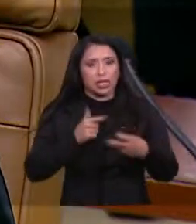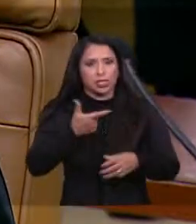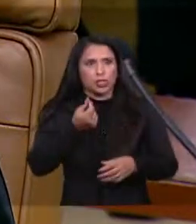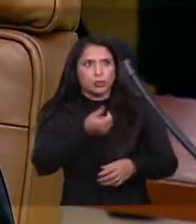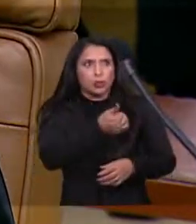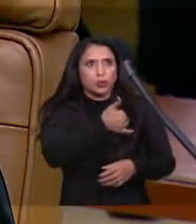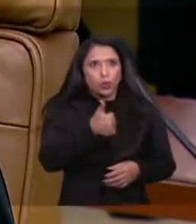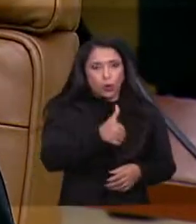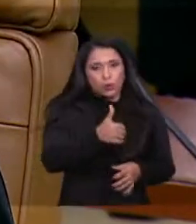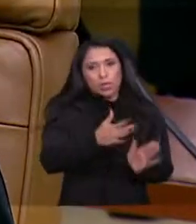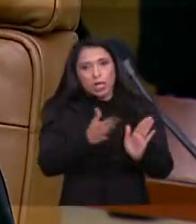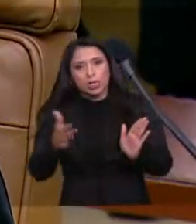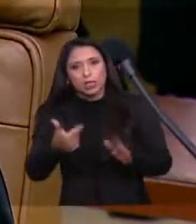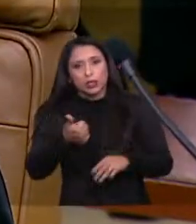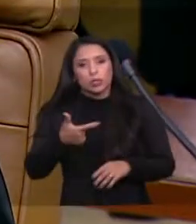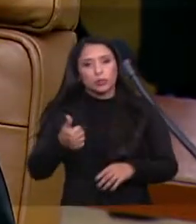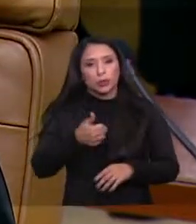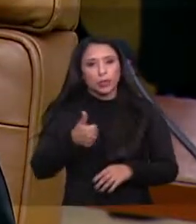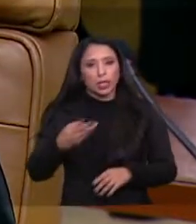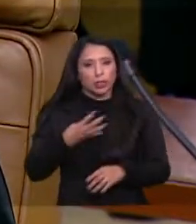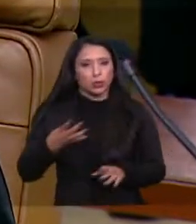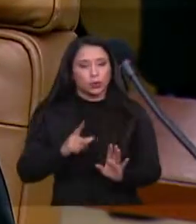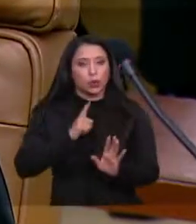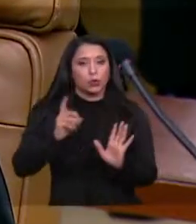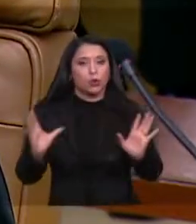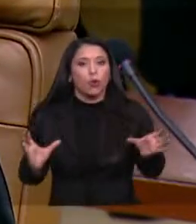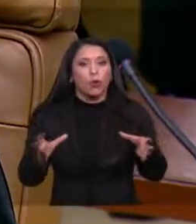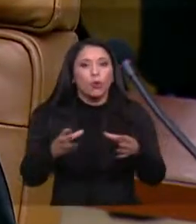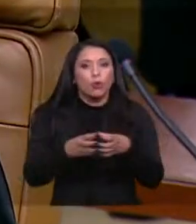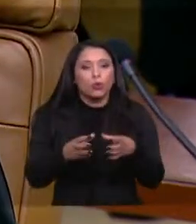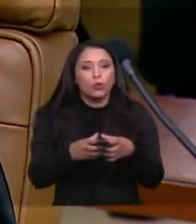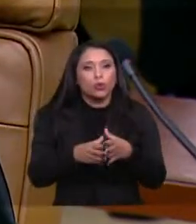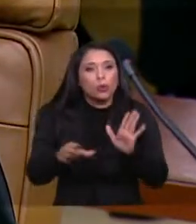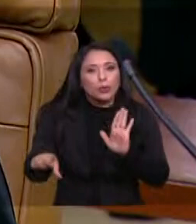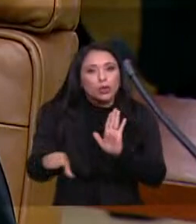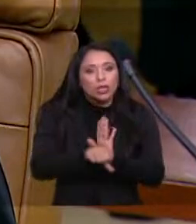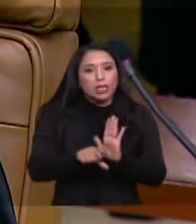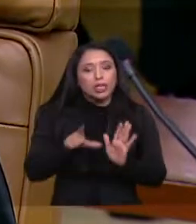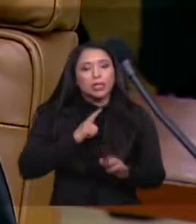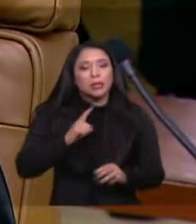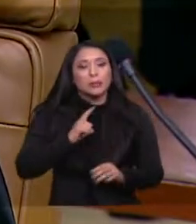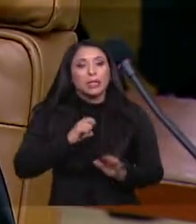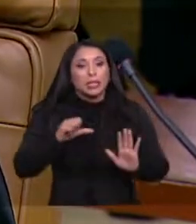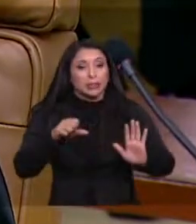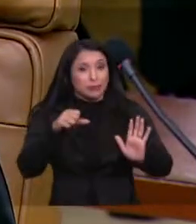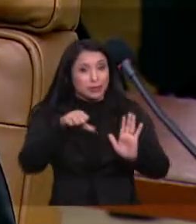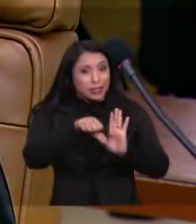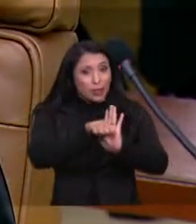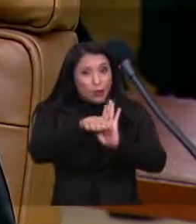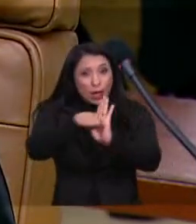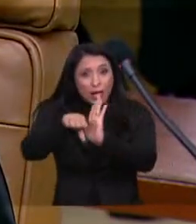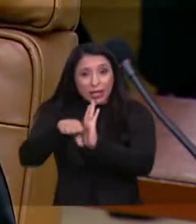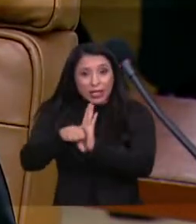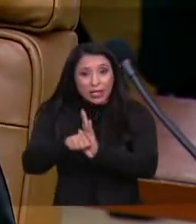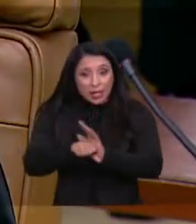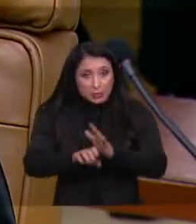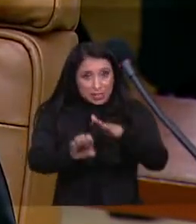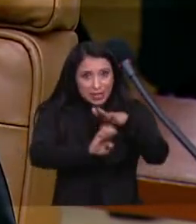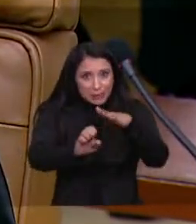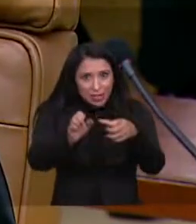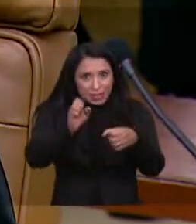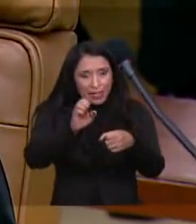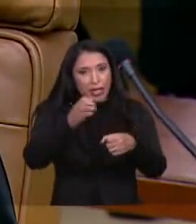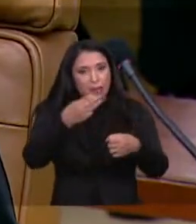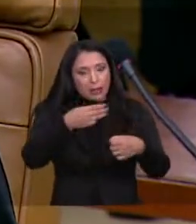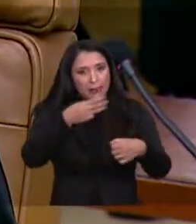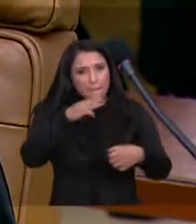até 2014 integraram um grupo criminoso destinada prática de delitos no âmbito da BR distribuidora